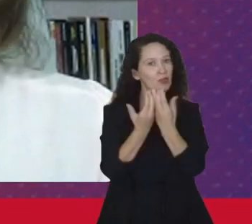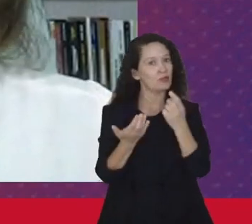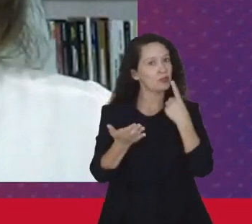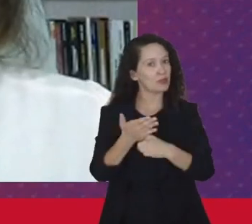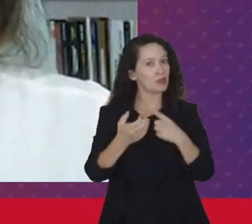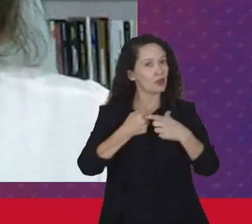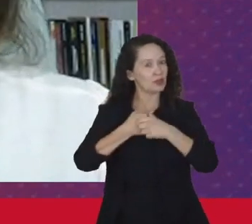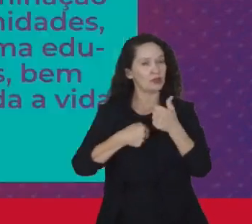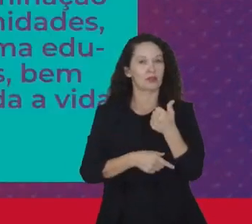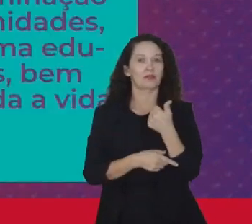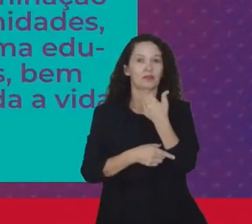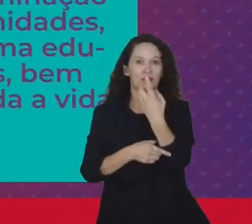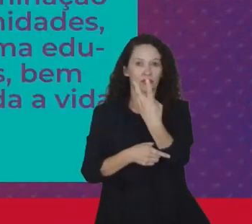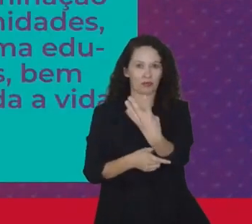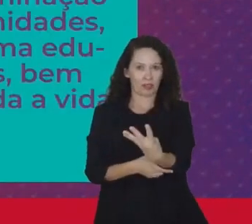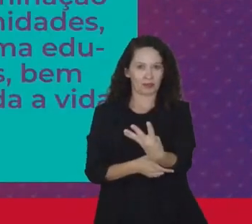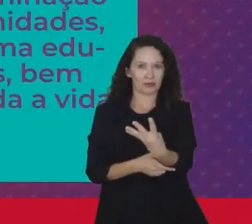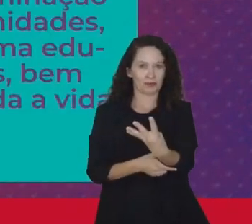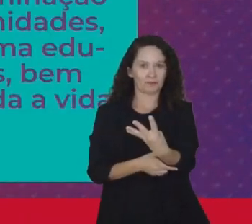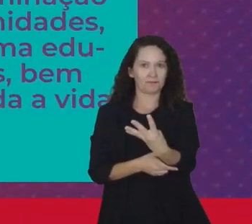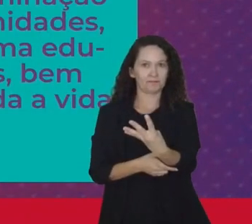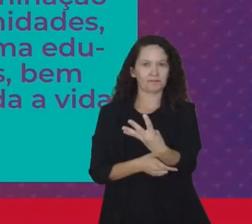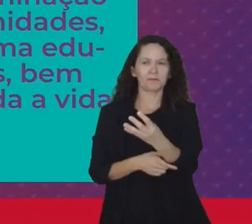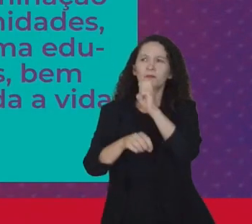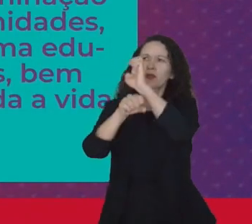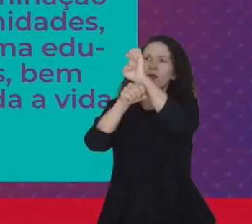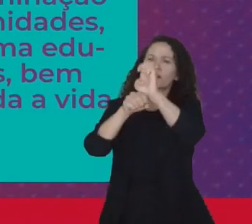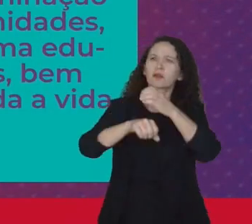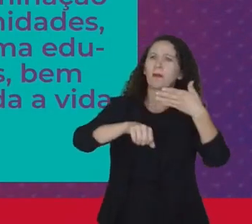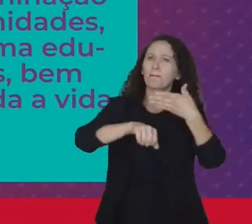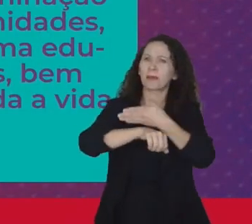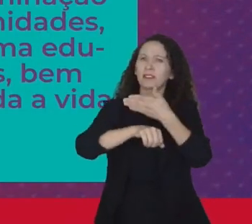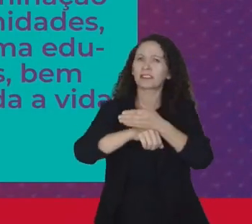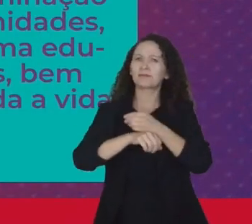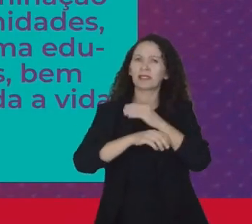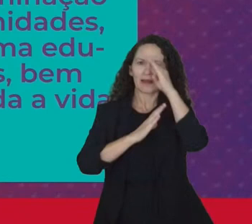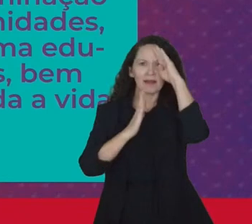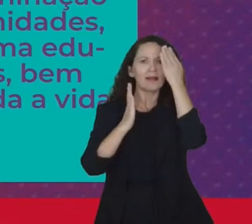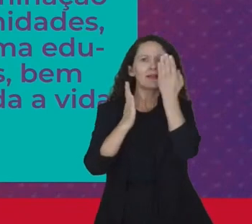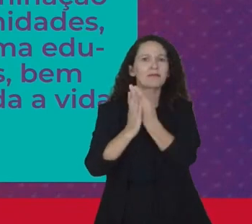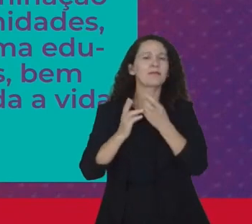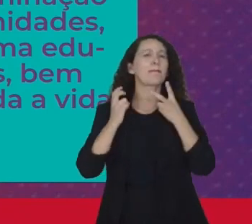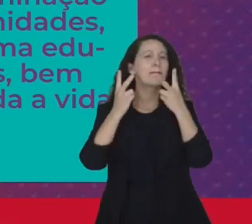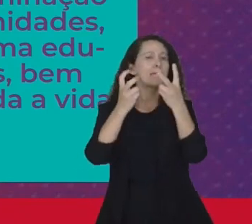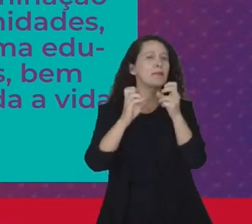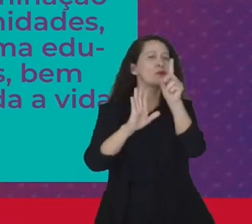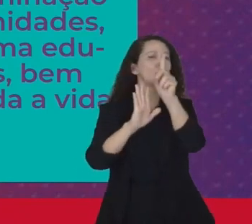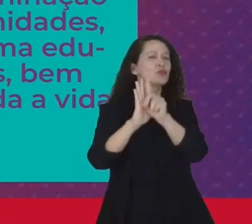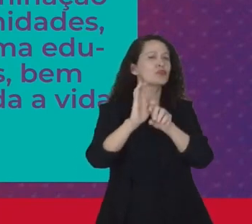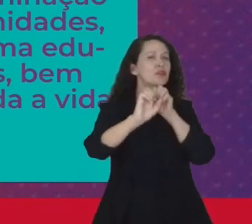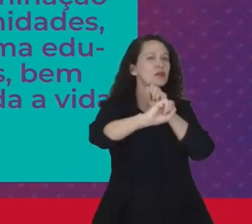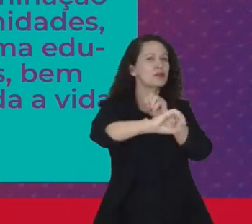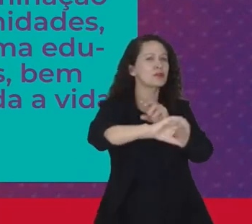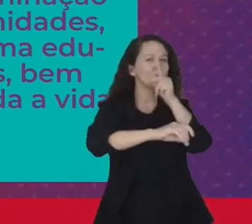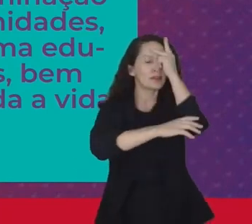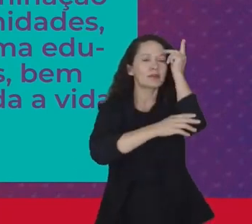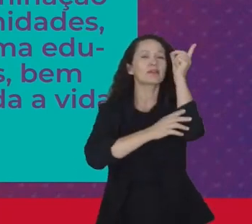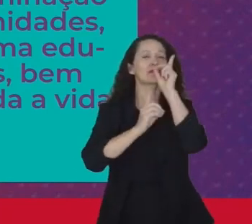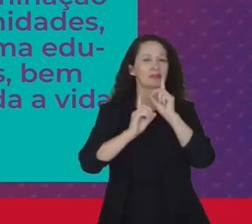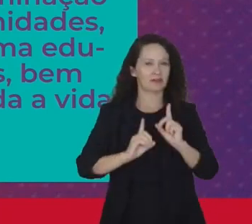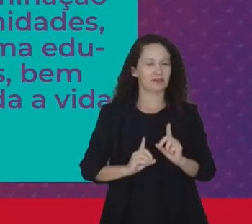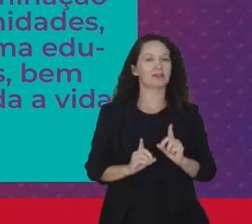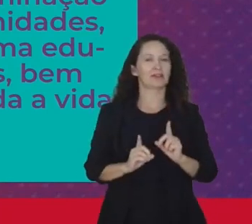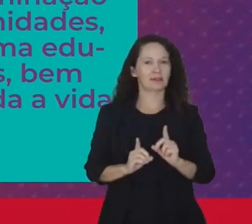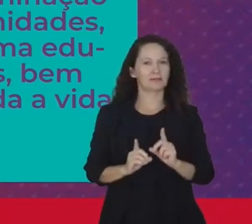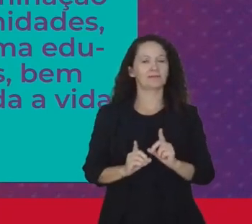artigo 24, os Estados-partes reconhecem o direito à educação das pessoas com